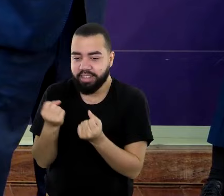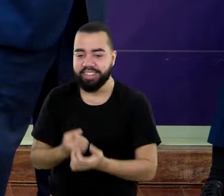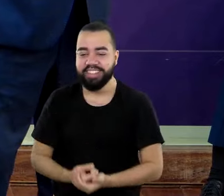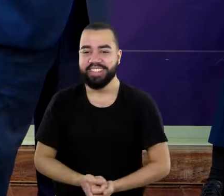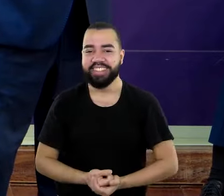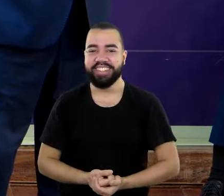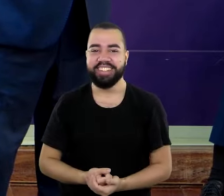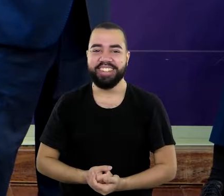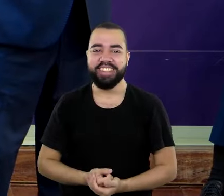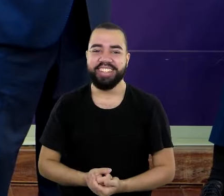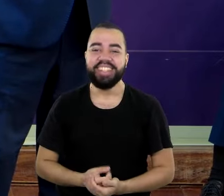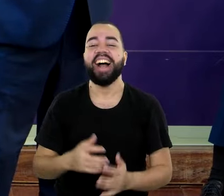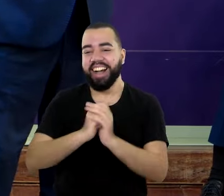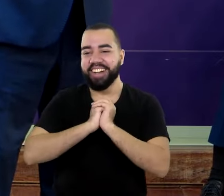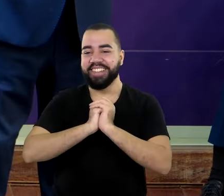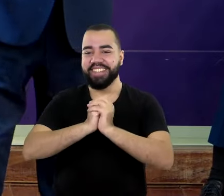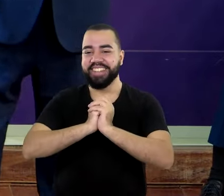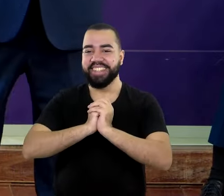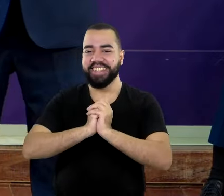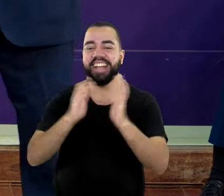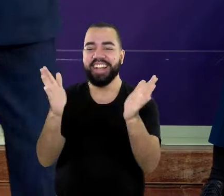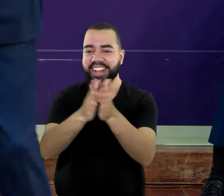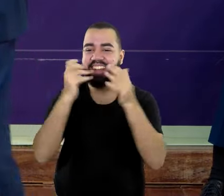Aleluia. Amém.